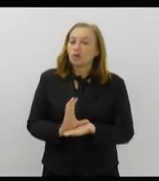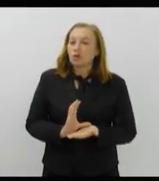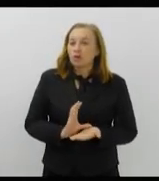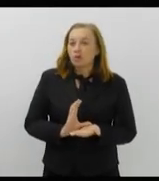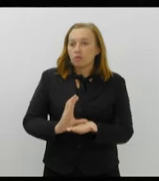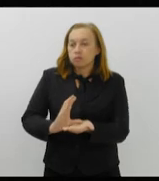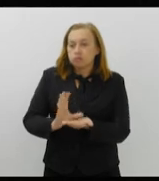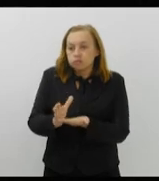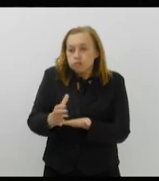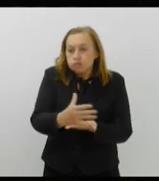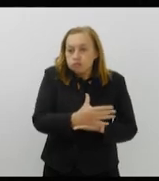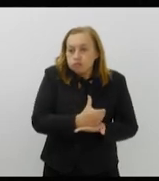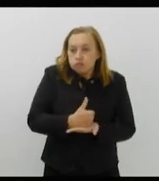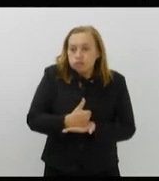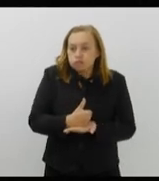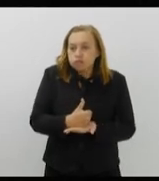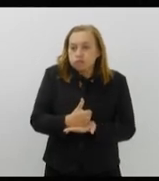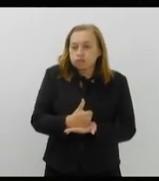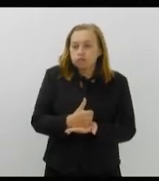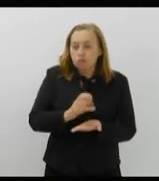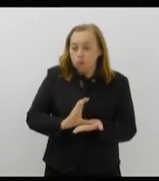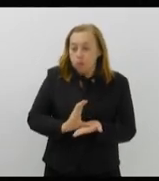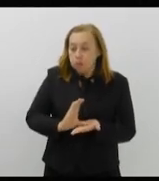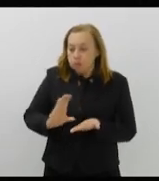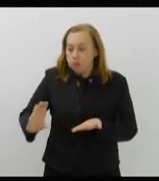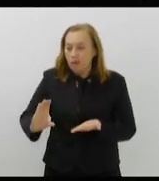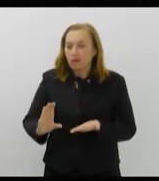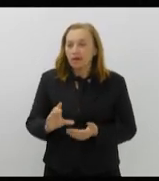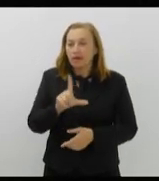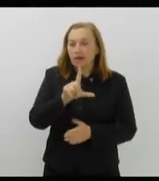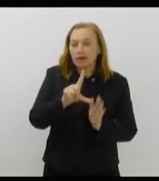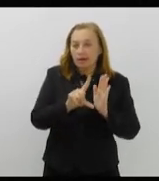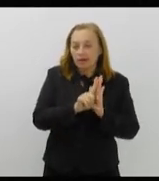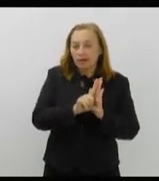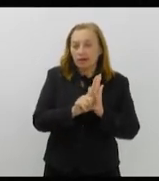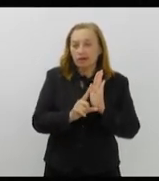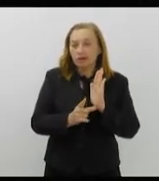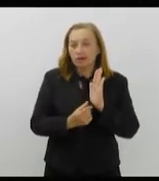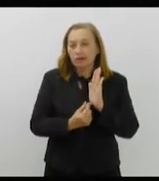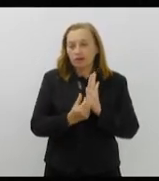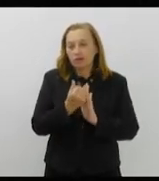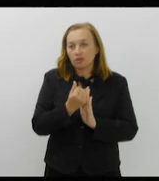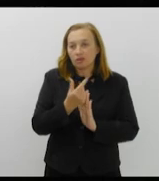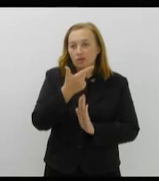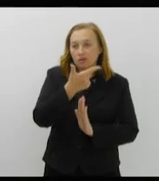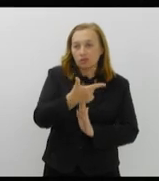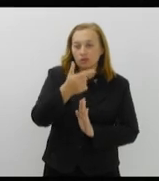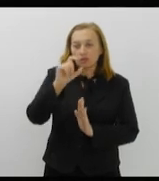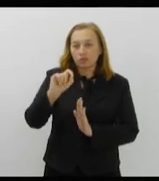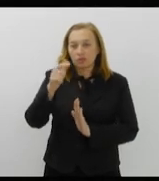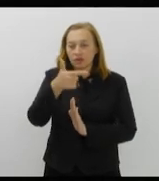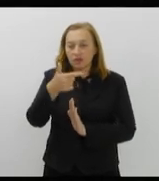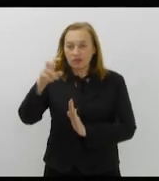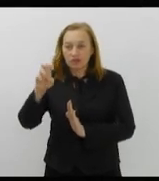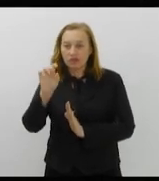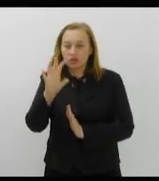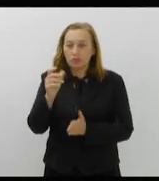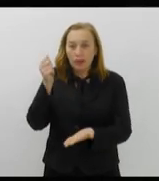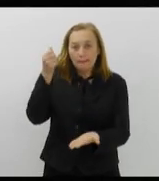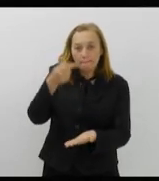receita e que na LDO de 2025 só para pamento da da